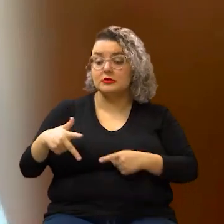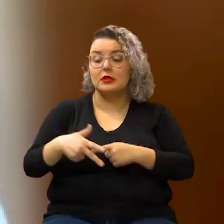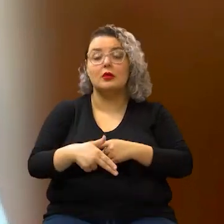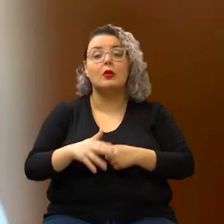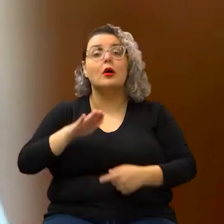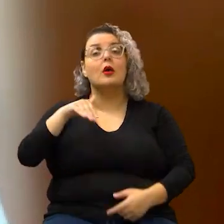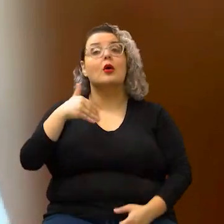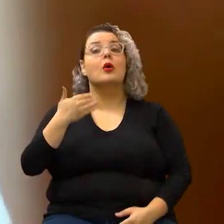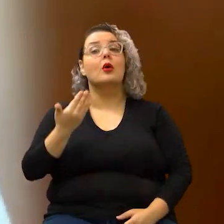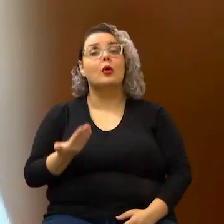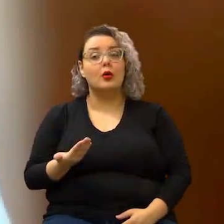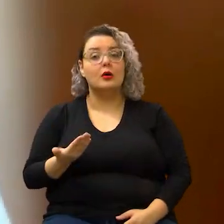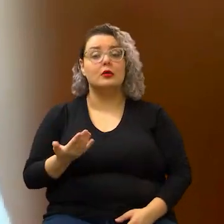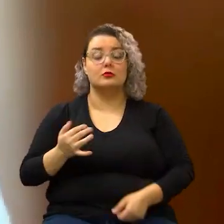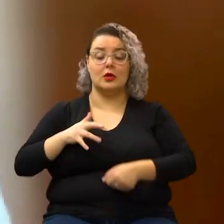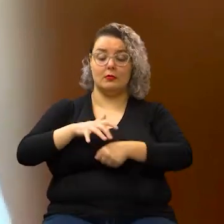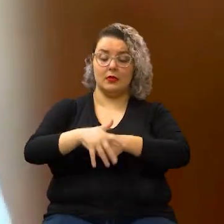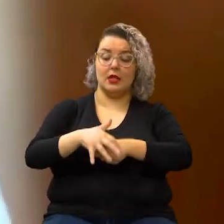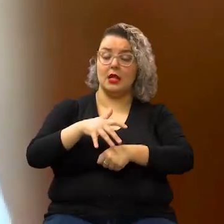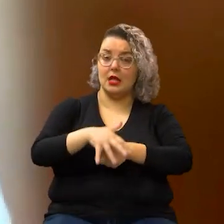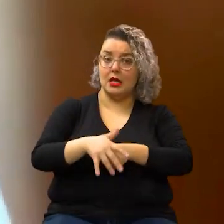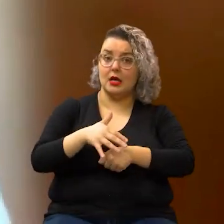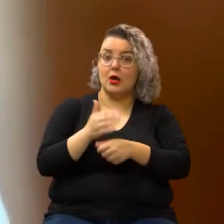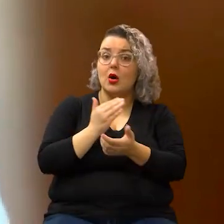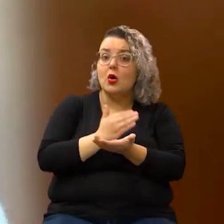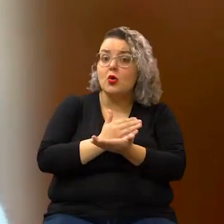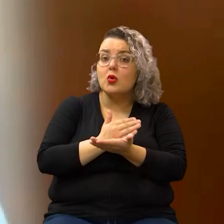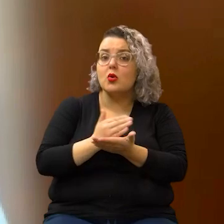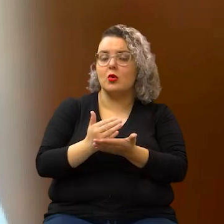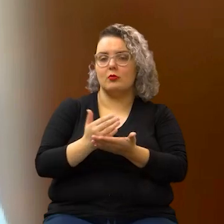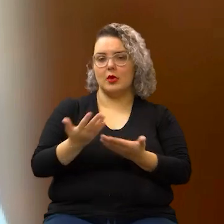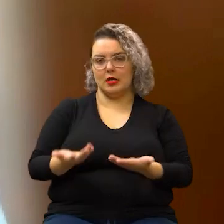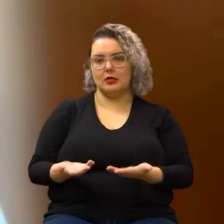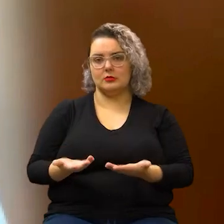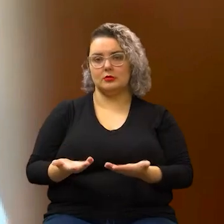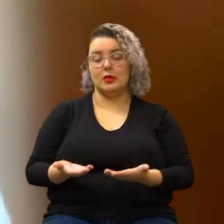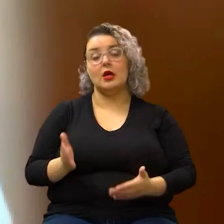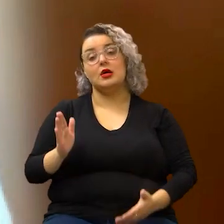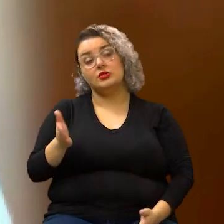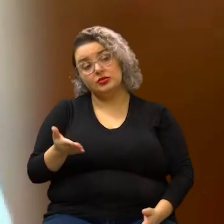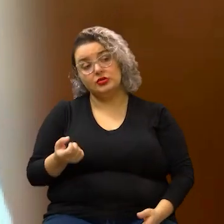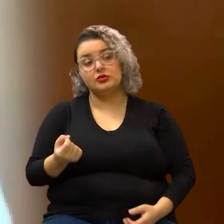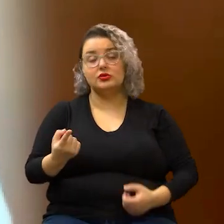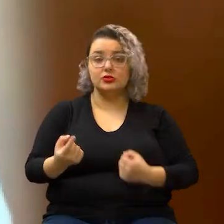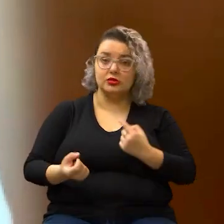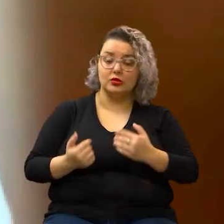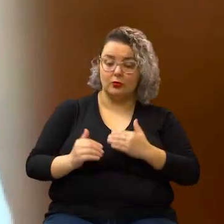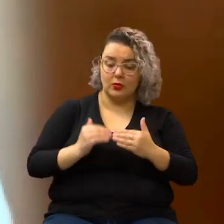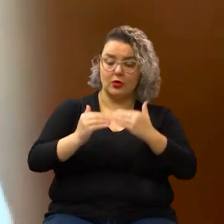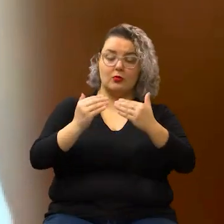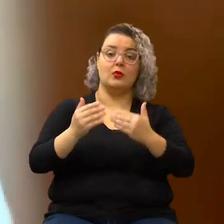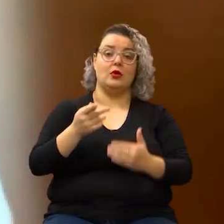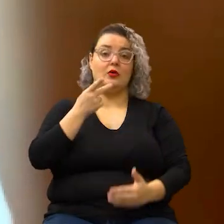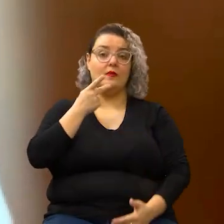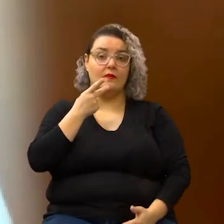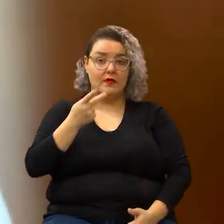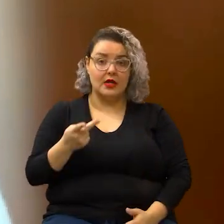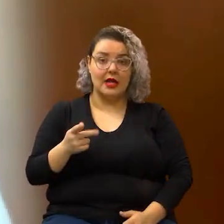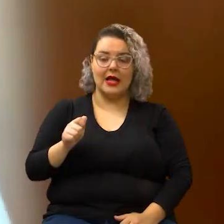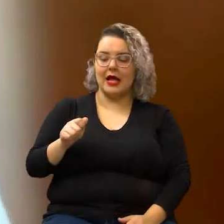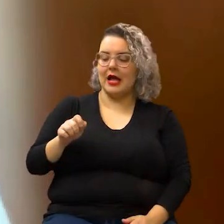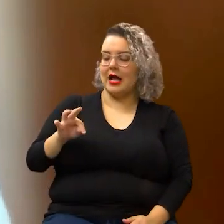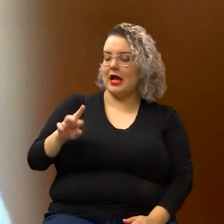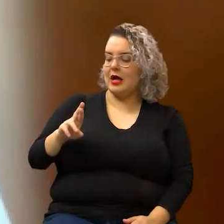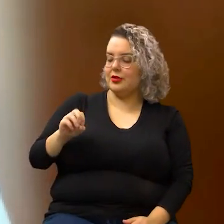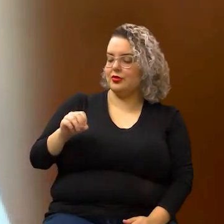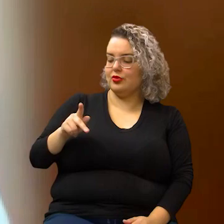ser interrompida quando a inflamação ainda é inicial. Já naqueles casos que evoluem para o que a gente